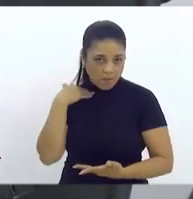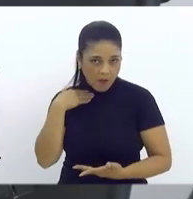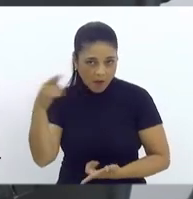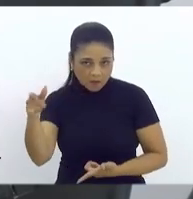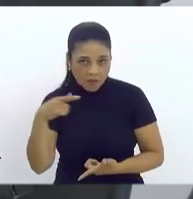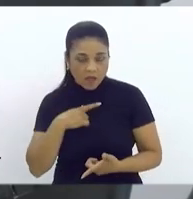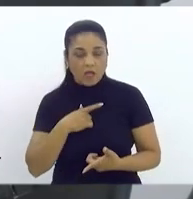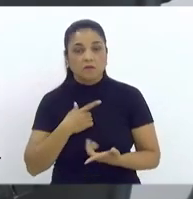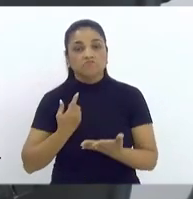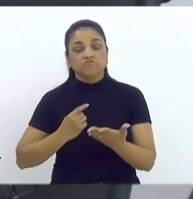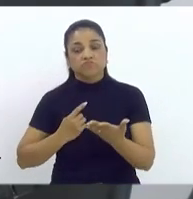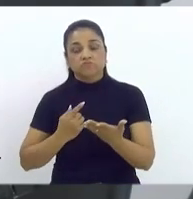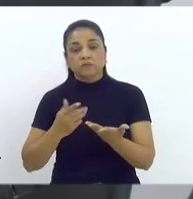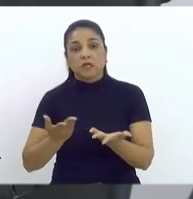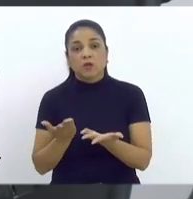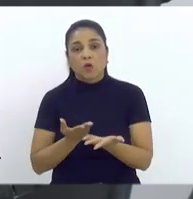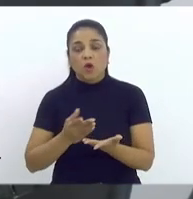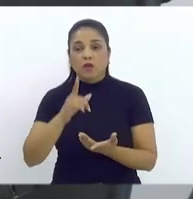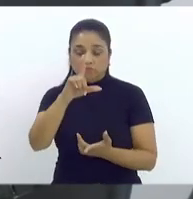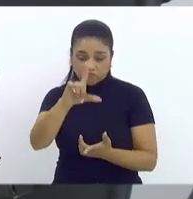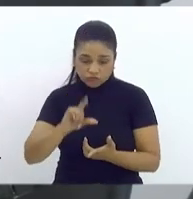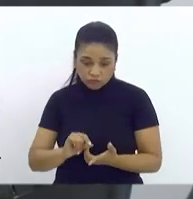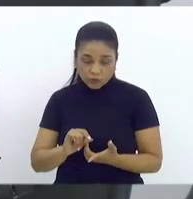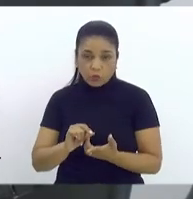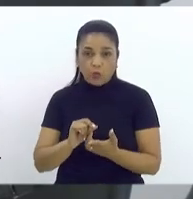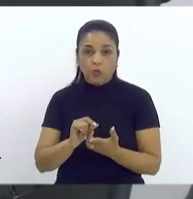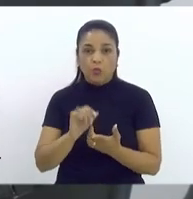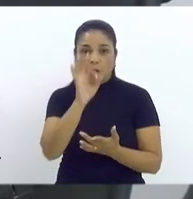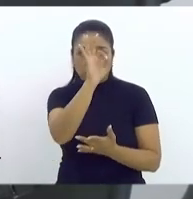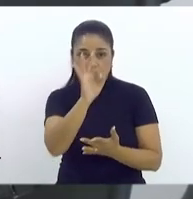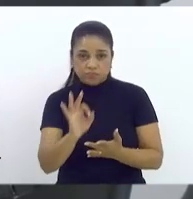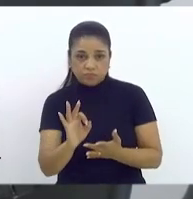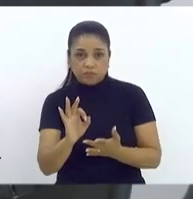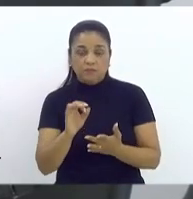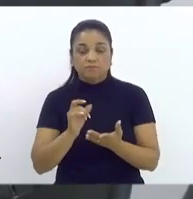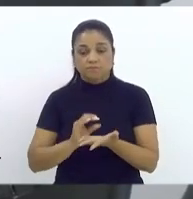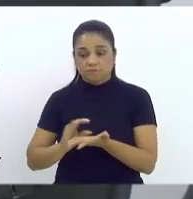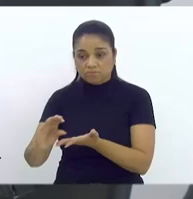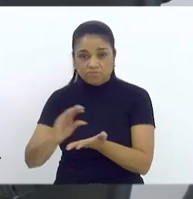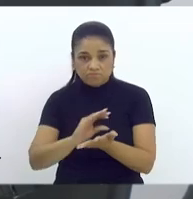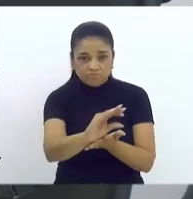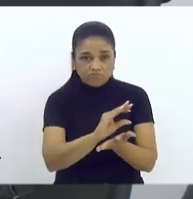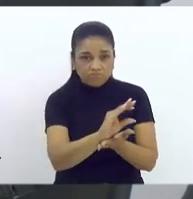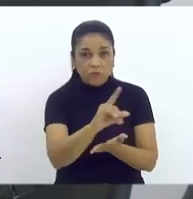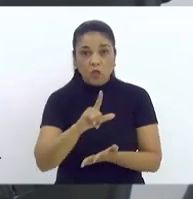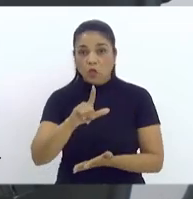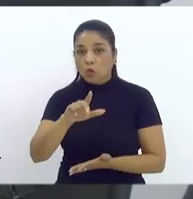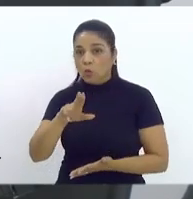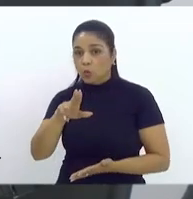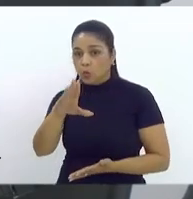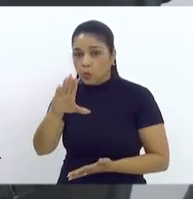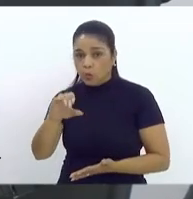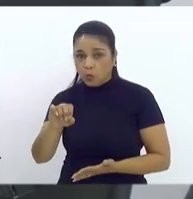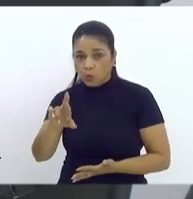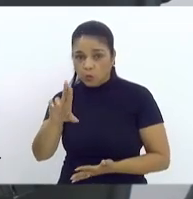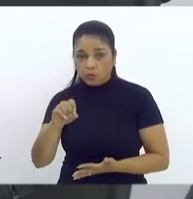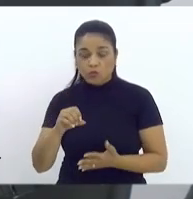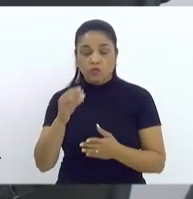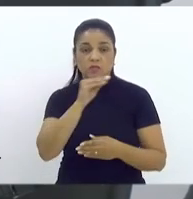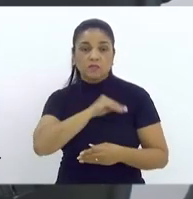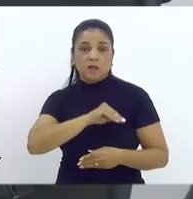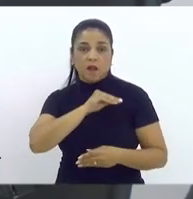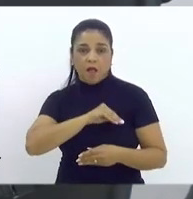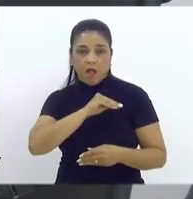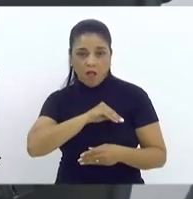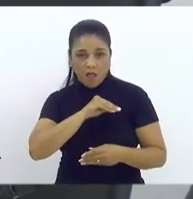diminuíram 50% em relação ao quinquênio anterior, o que sugere uma distribuição de lucros, redução de salários dos trabalhadores e falta